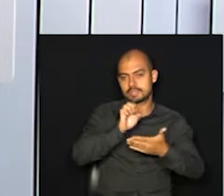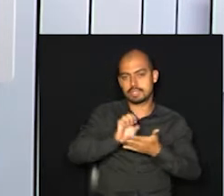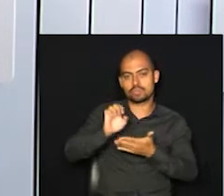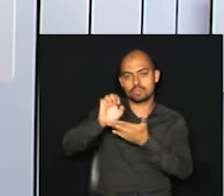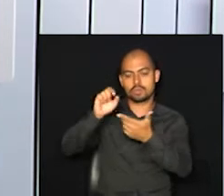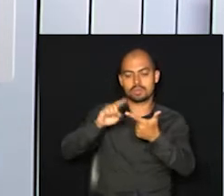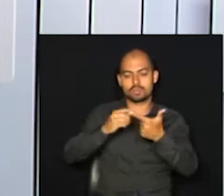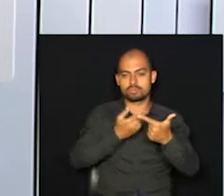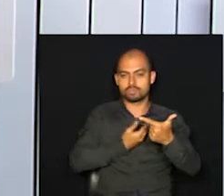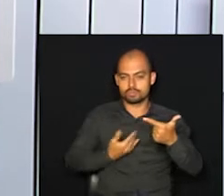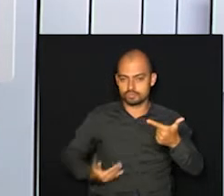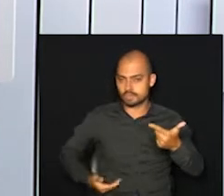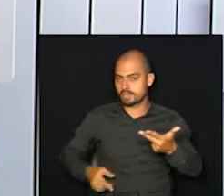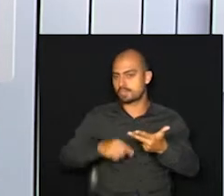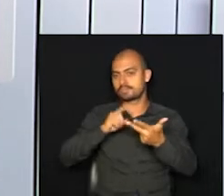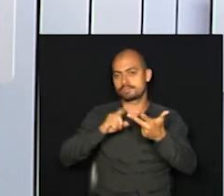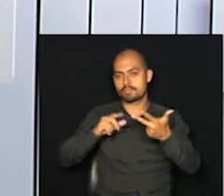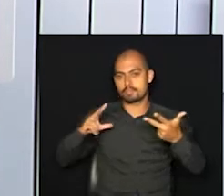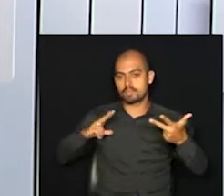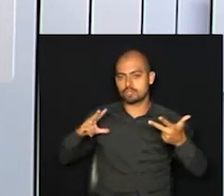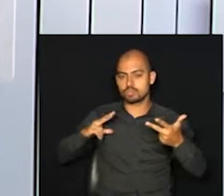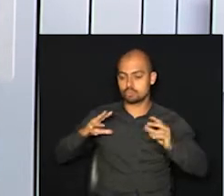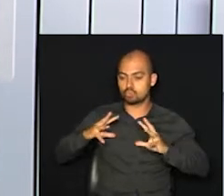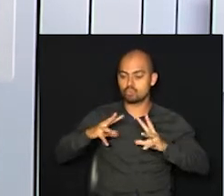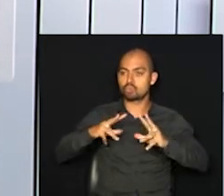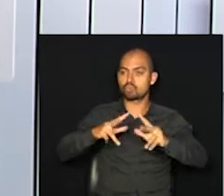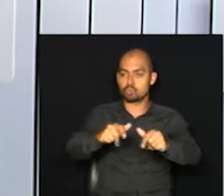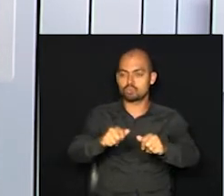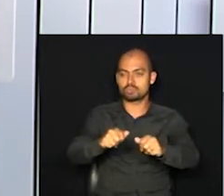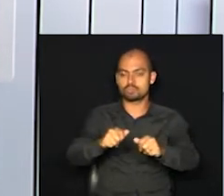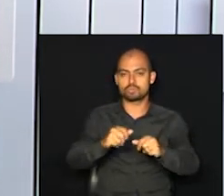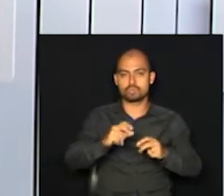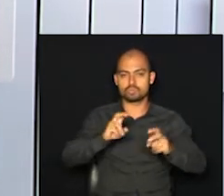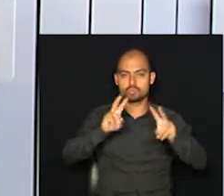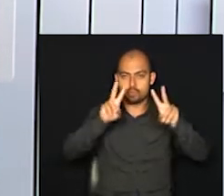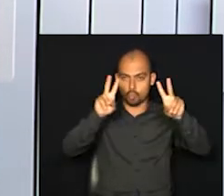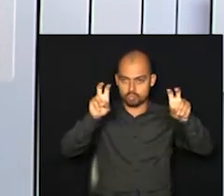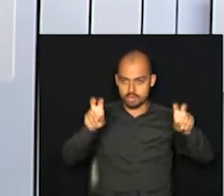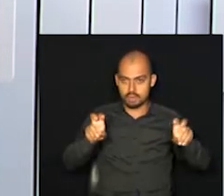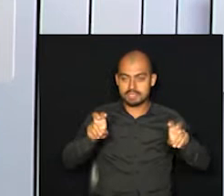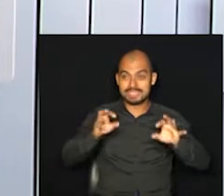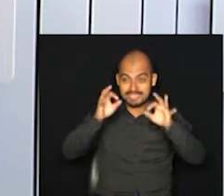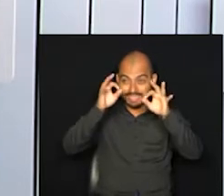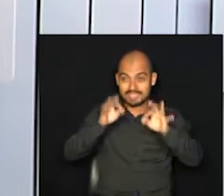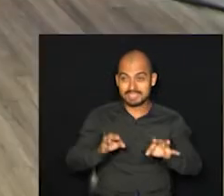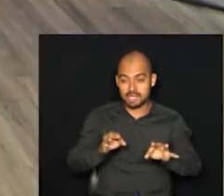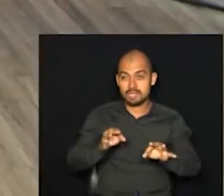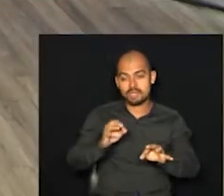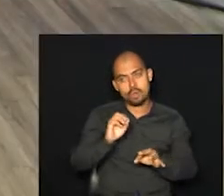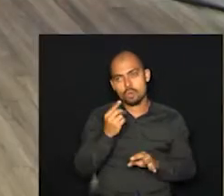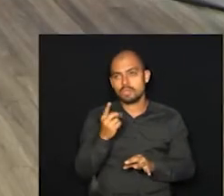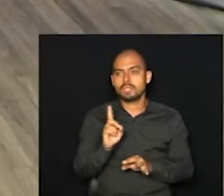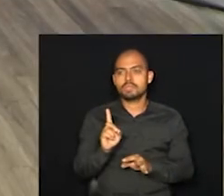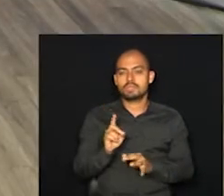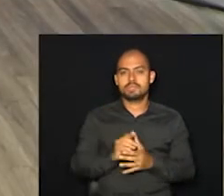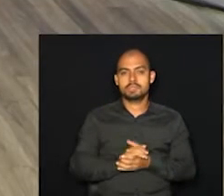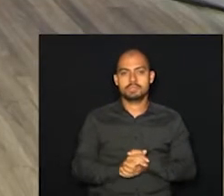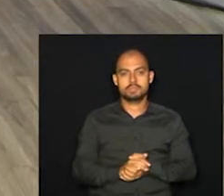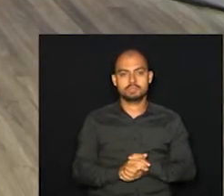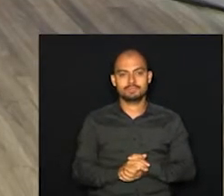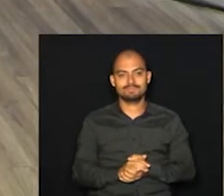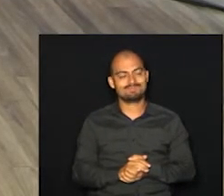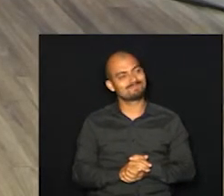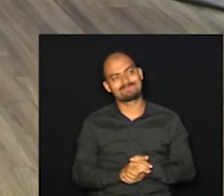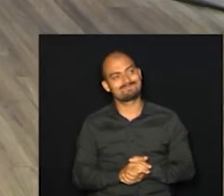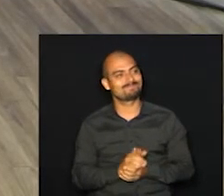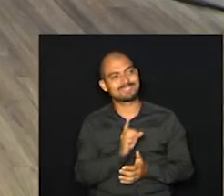municipais? No geral, este assunto é tratado como deveria ou não? Não, não